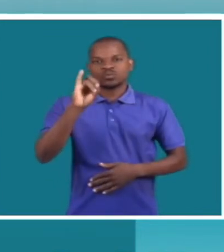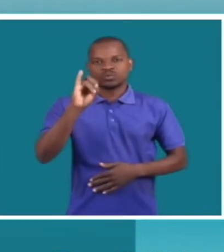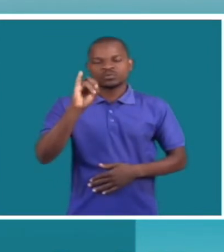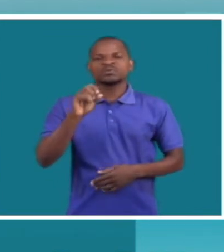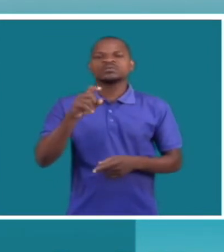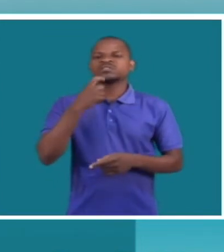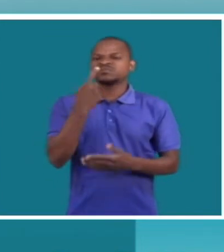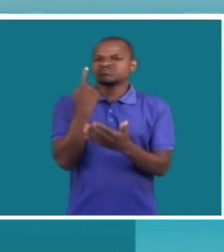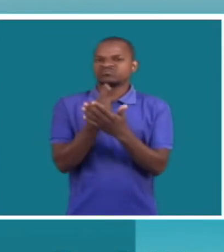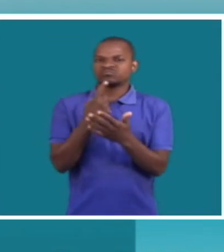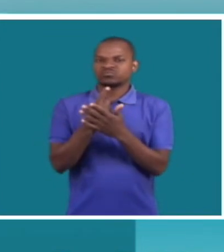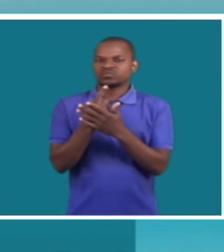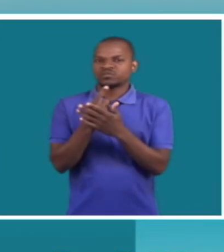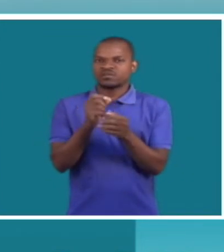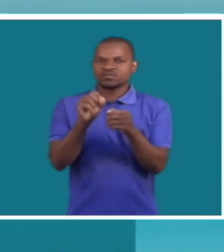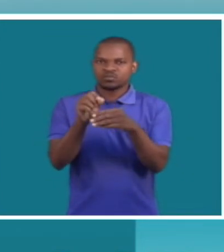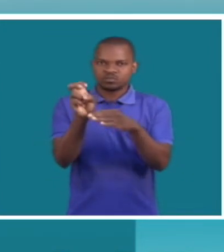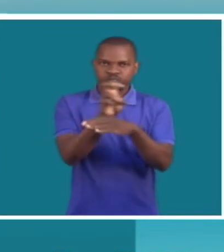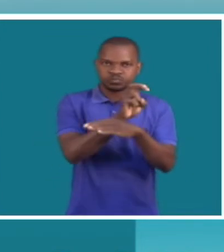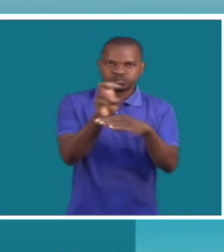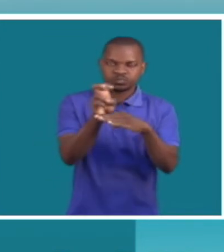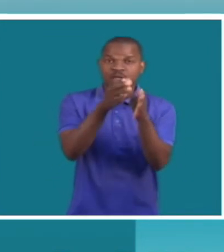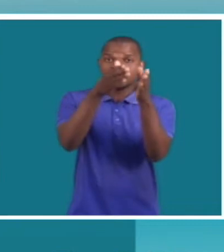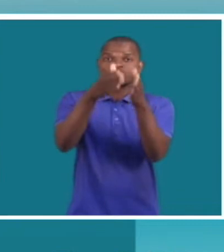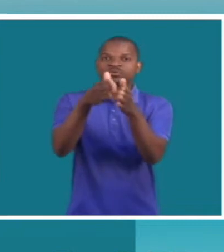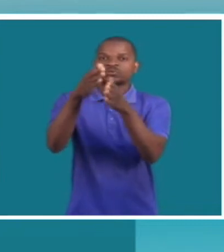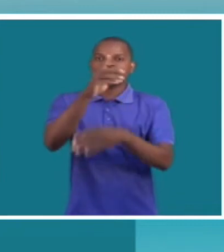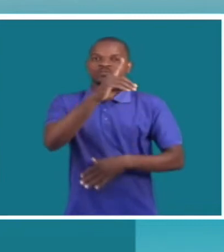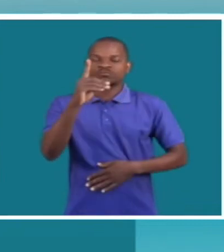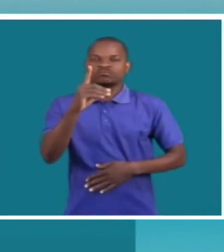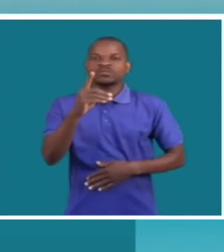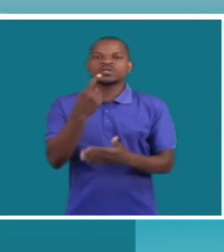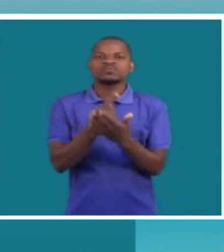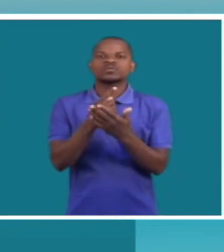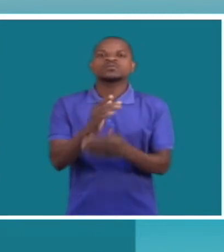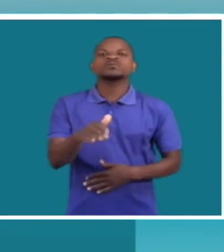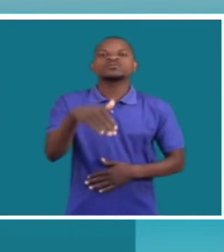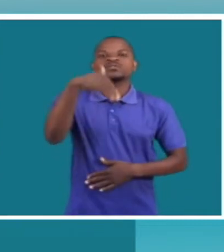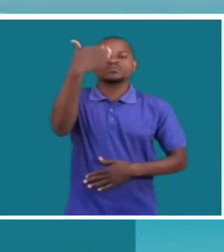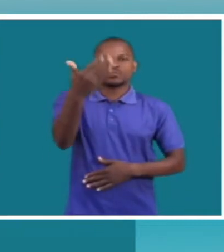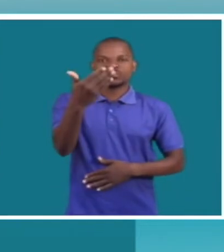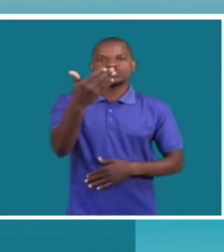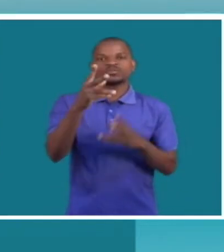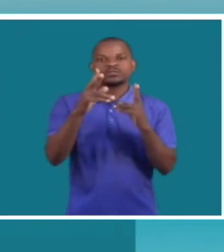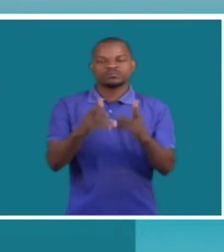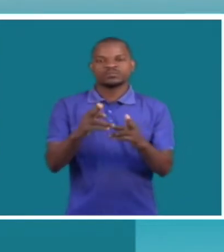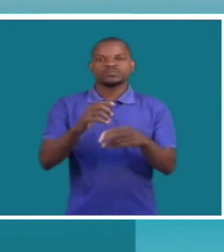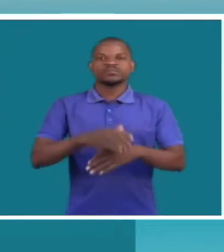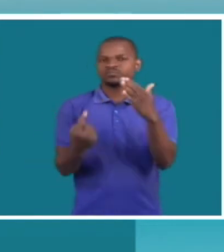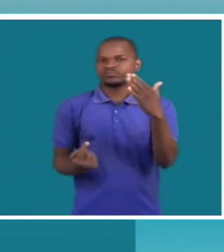garantir acompanhamento das pessoas com deficiência, mesmo num período pós-emergência.